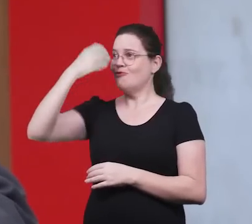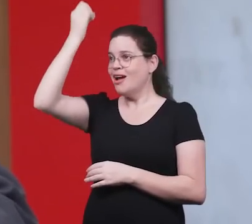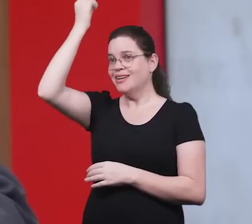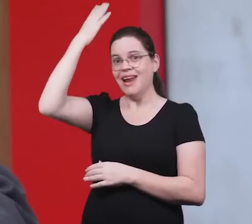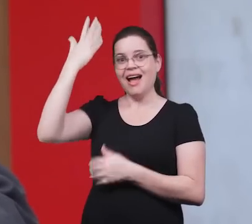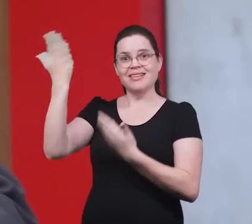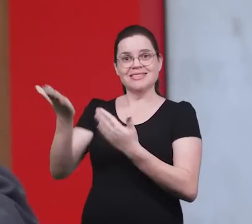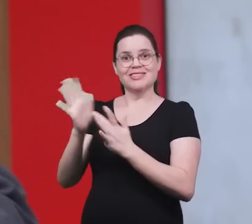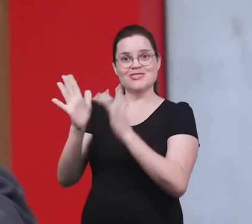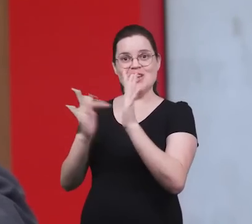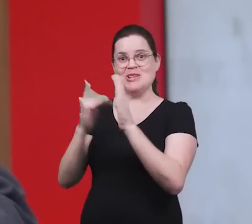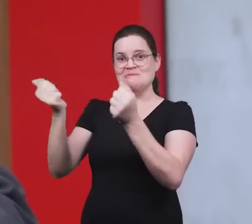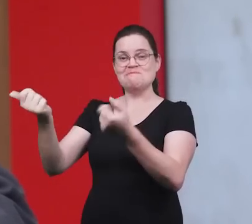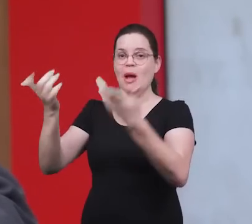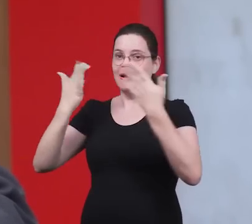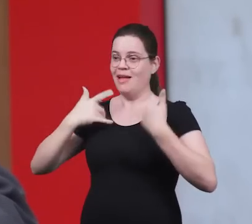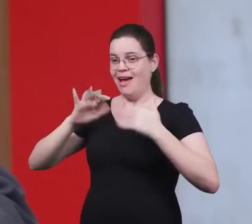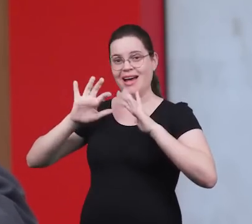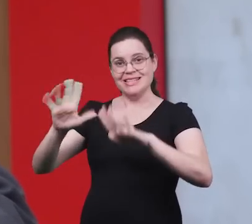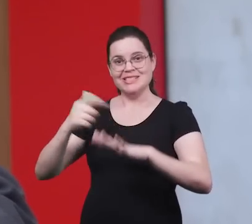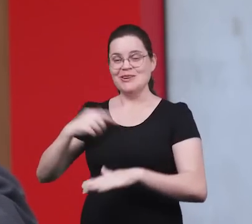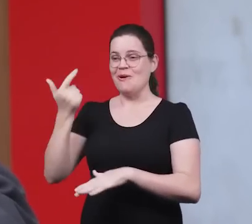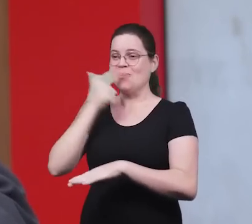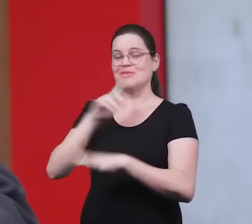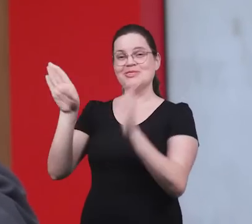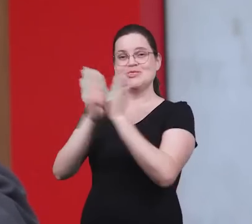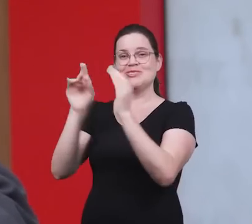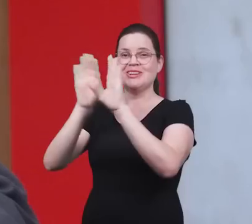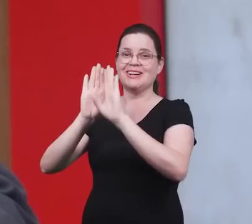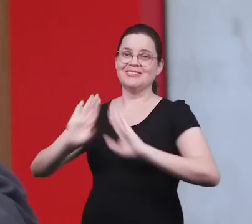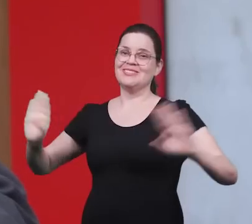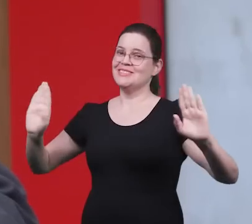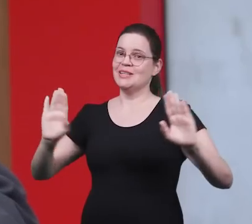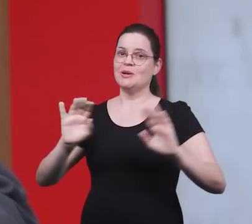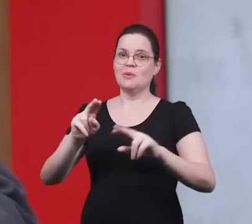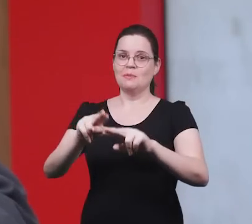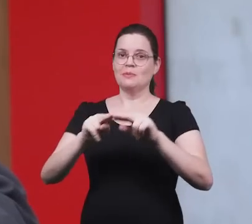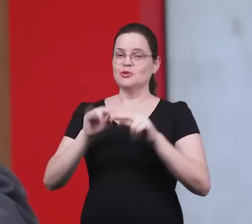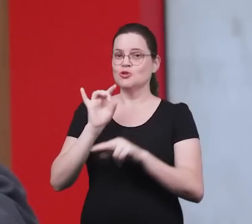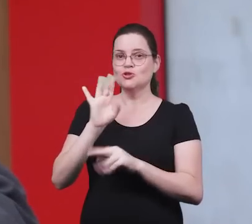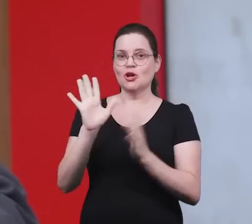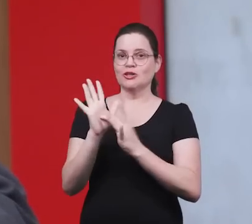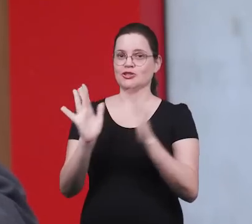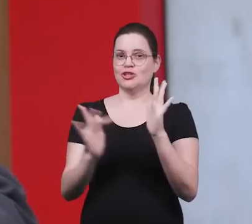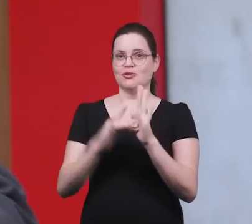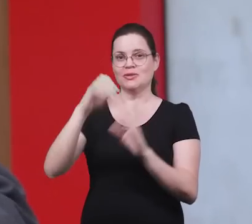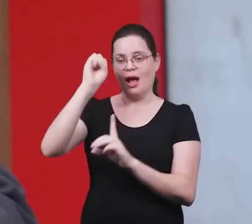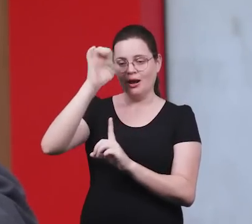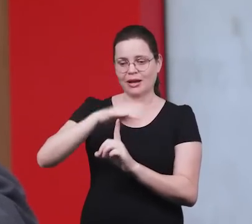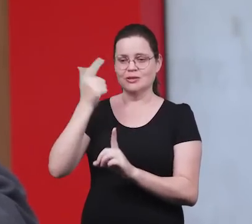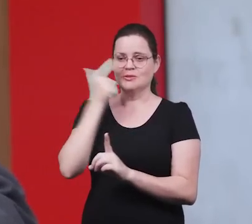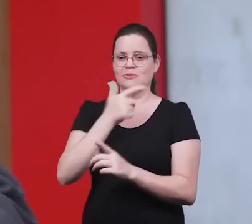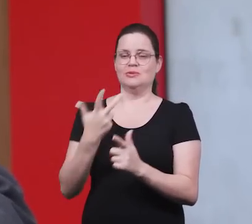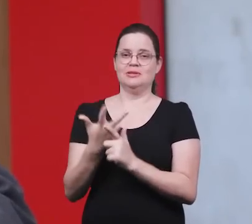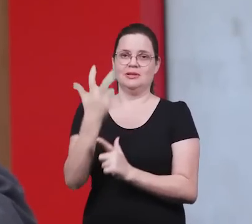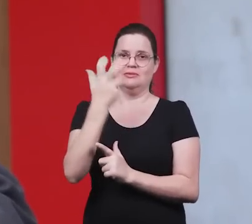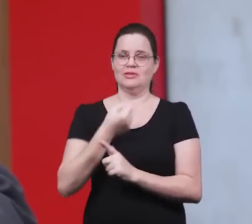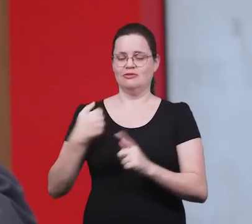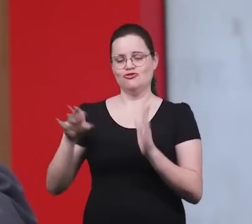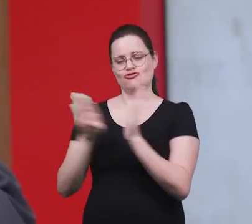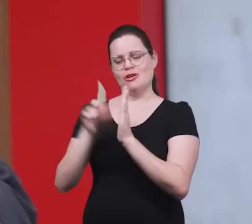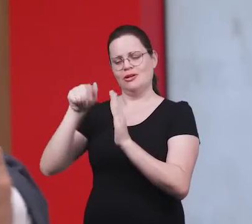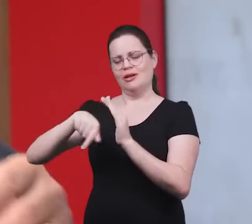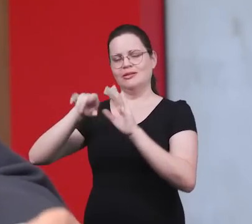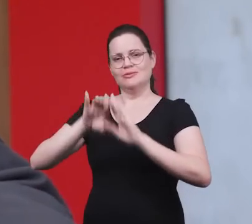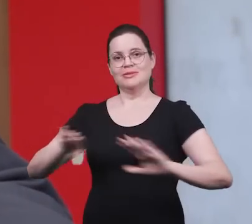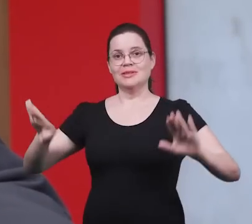irmão. Graça, irmão, eu vos digo que foi assim. Foi só pela graça de Jesus que eu venci